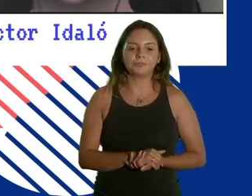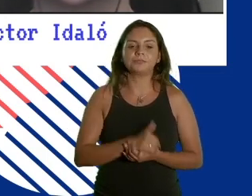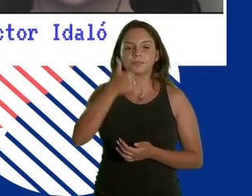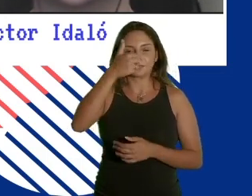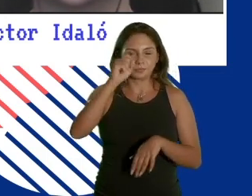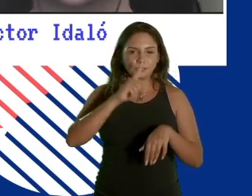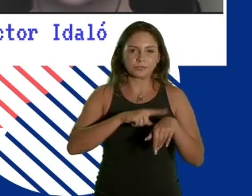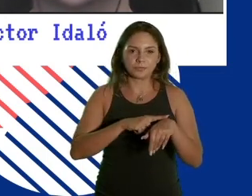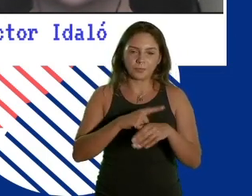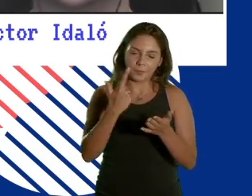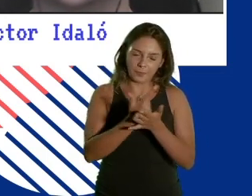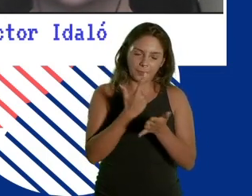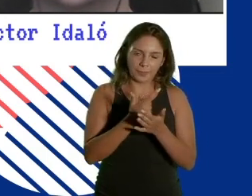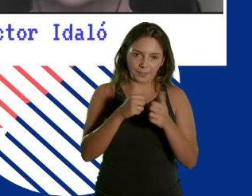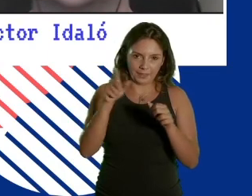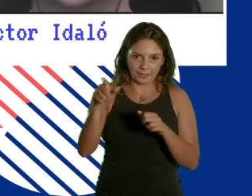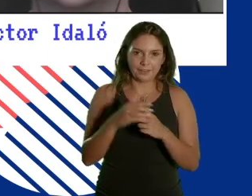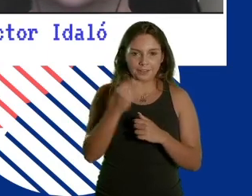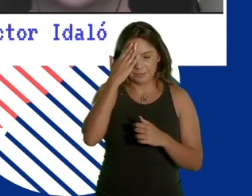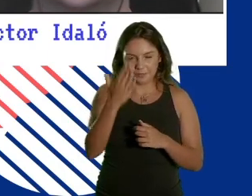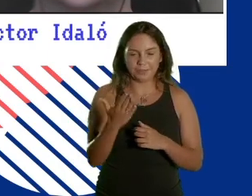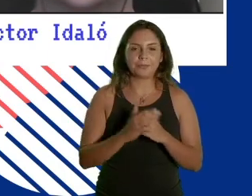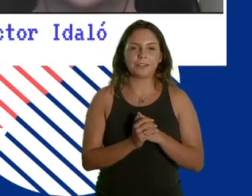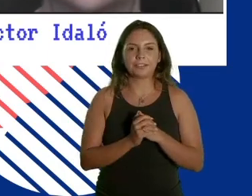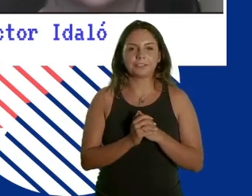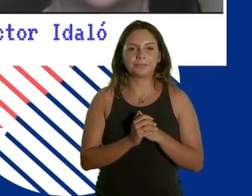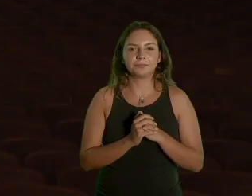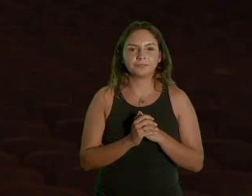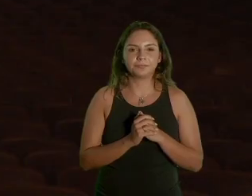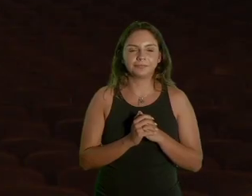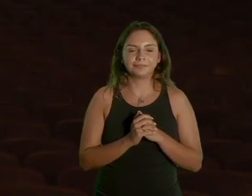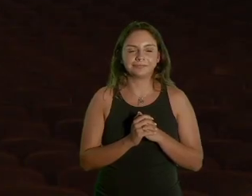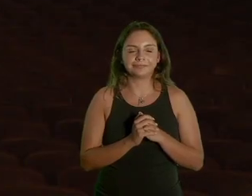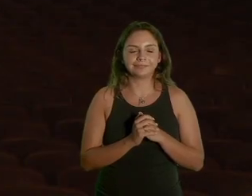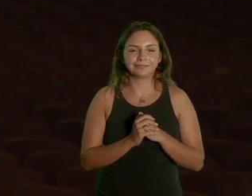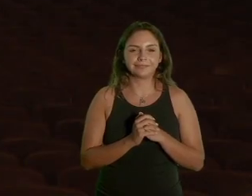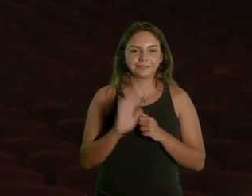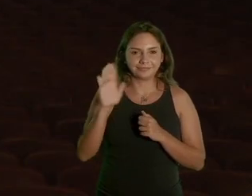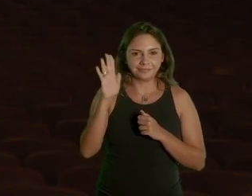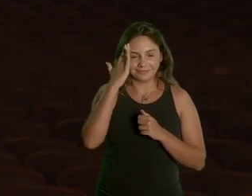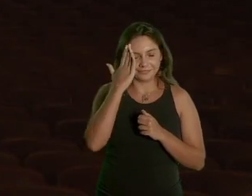18 horas, Livraria Nobel, estarei lá. Muito obrigada. Muito obrigado a vocês. Obrigado. Tchau, gente. Muito obrigado. Eu agradeço.